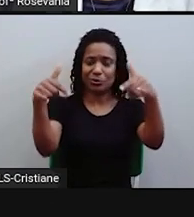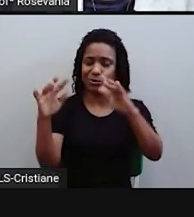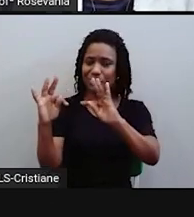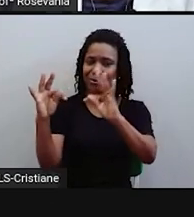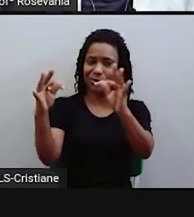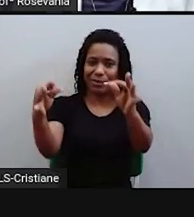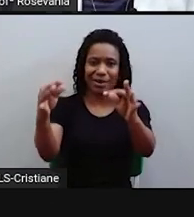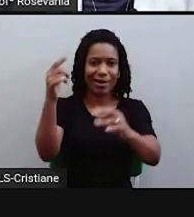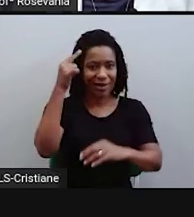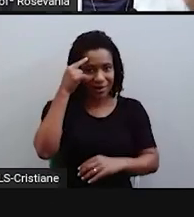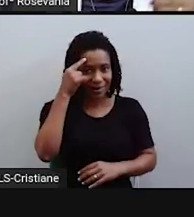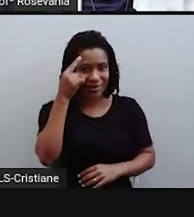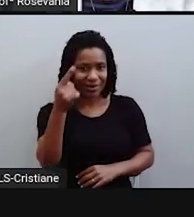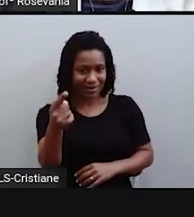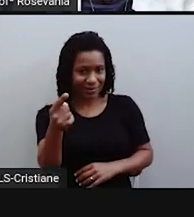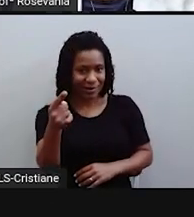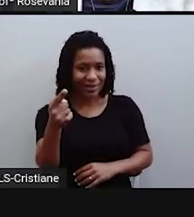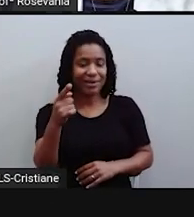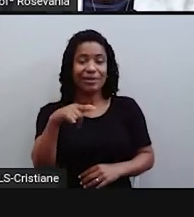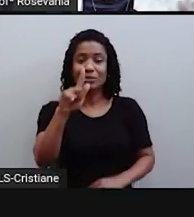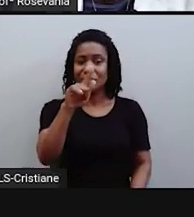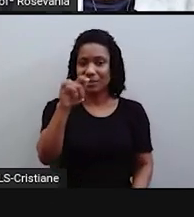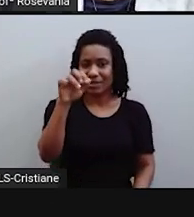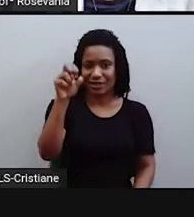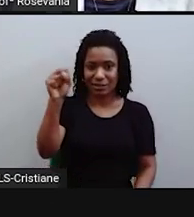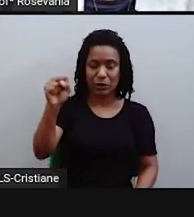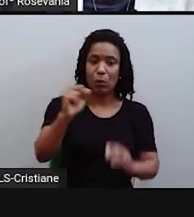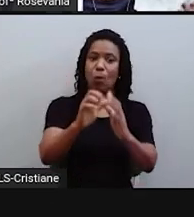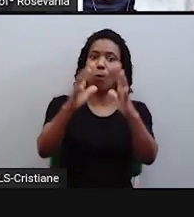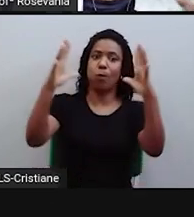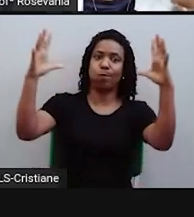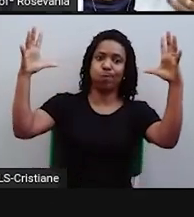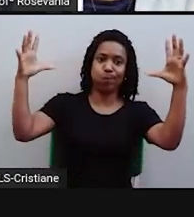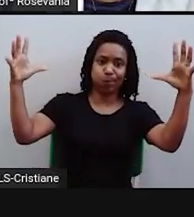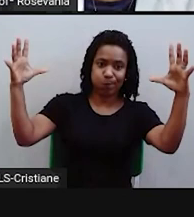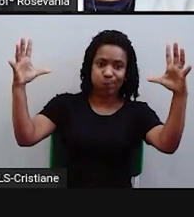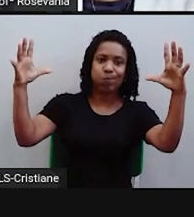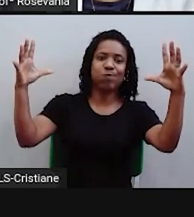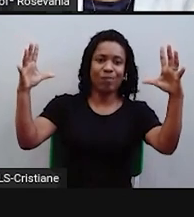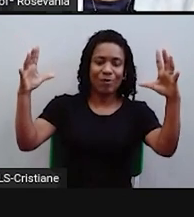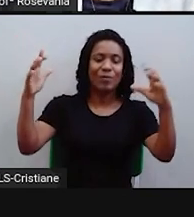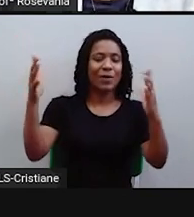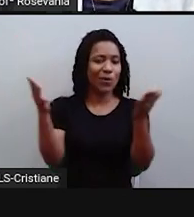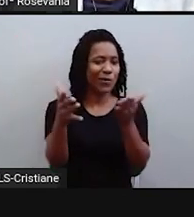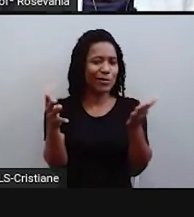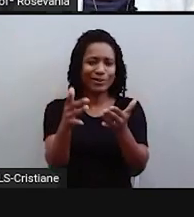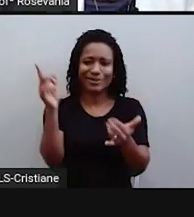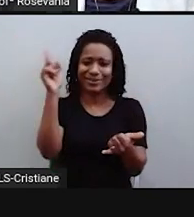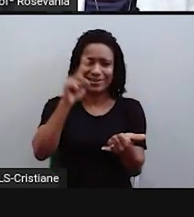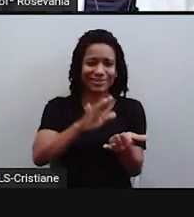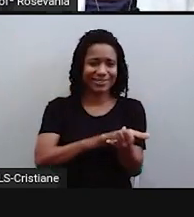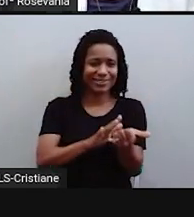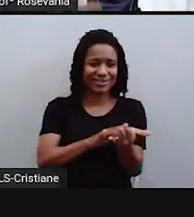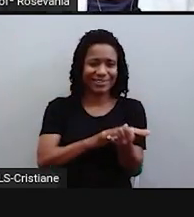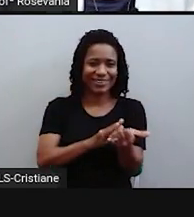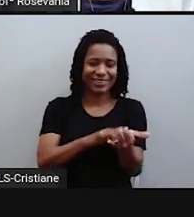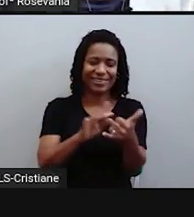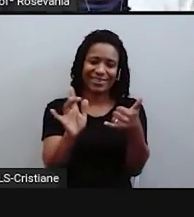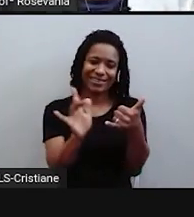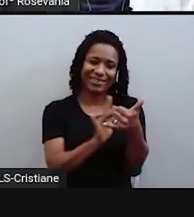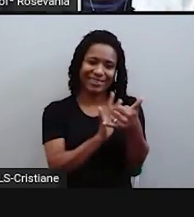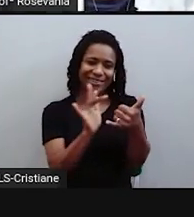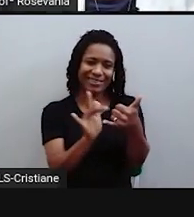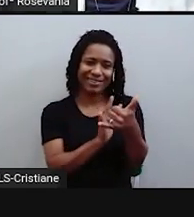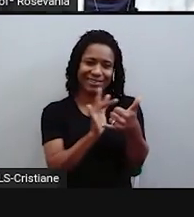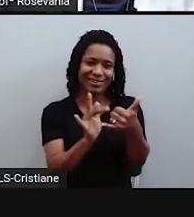grande antes, né? Hoje ele é bastante portátil, já está lá no celular, tem o próprio aparelhinho do GPS e ficou